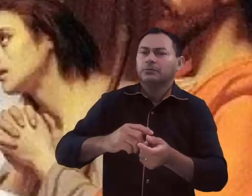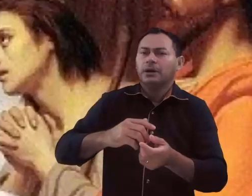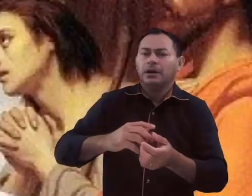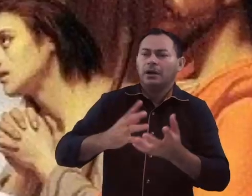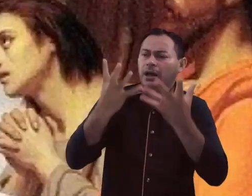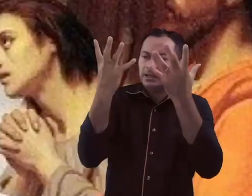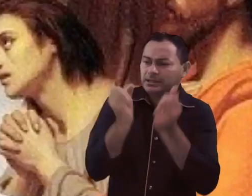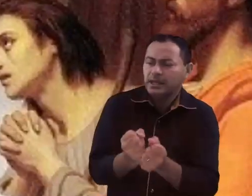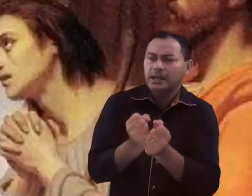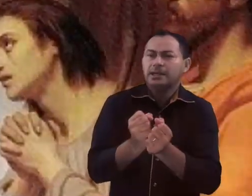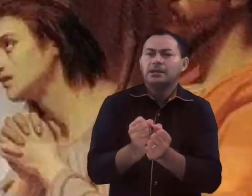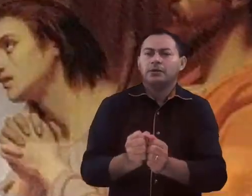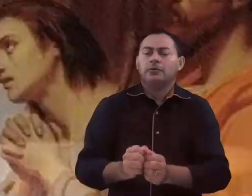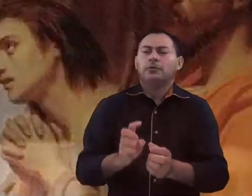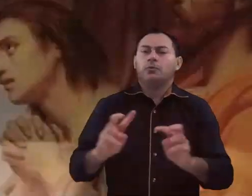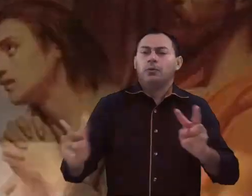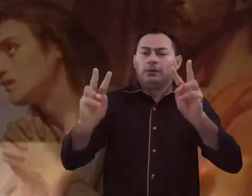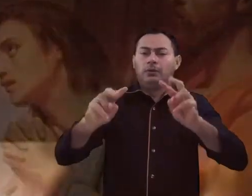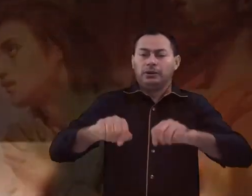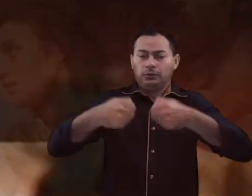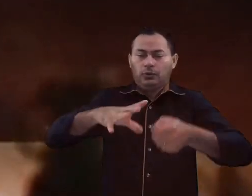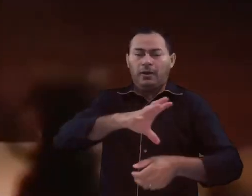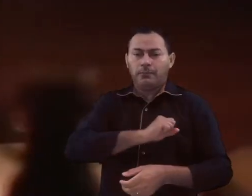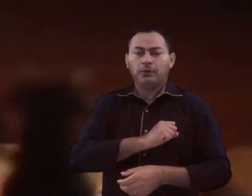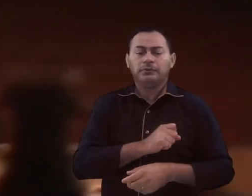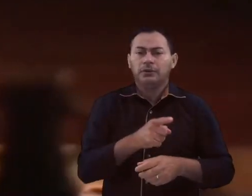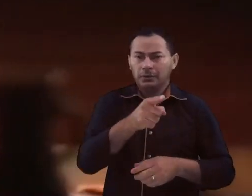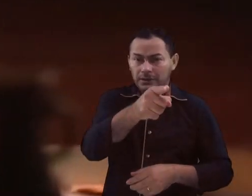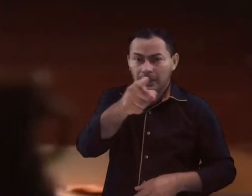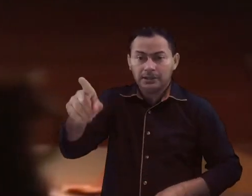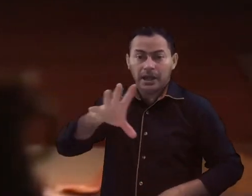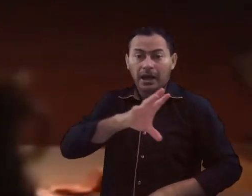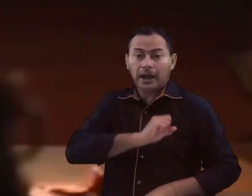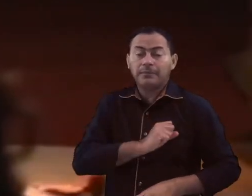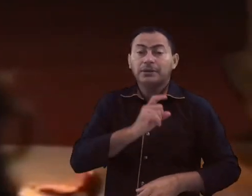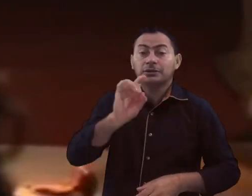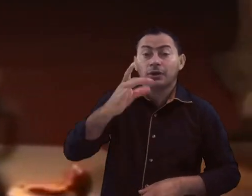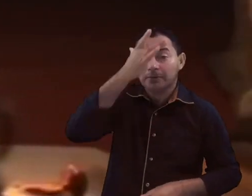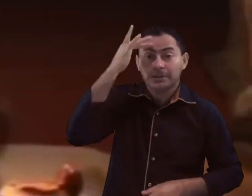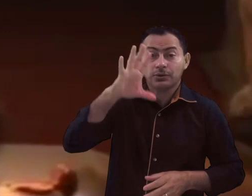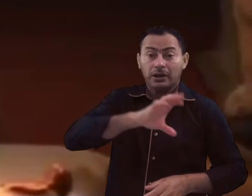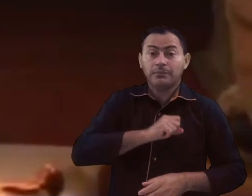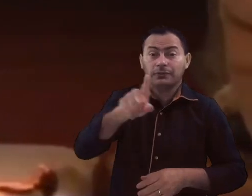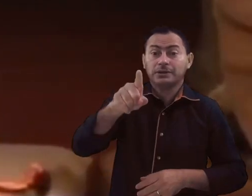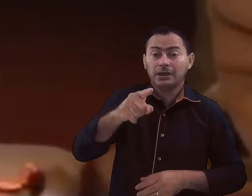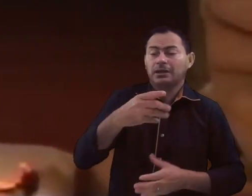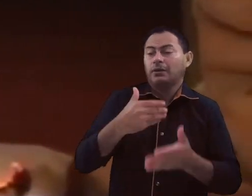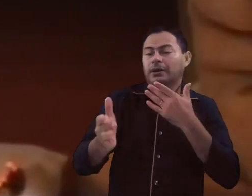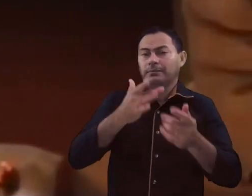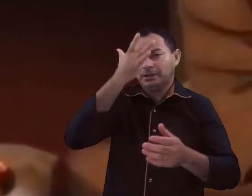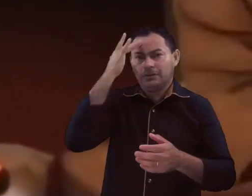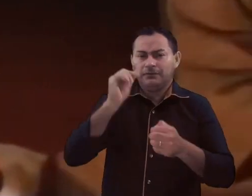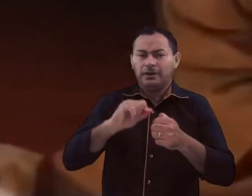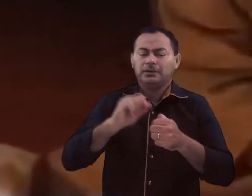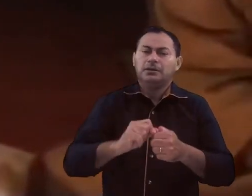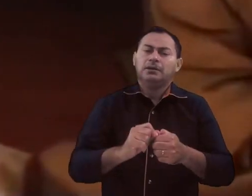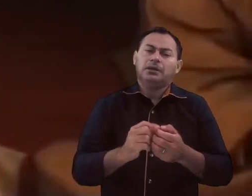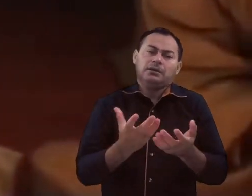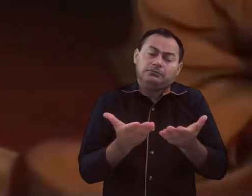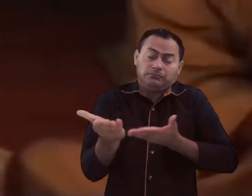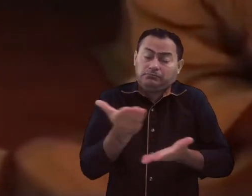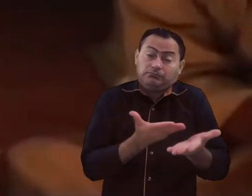mesmo valor que eu dou para o amor? Se você amar apenas aqueles que amam você, qualquer um faz isso. Isso é